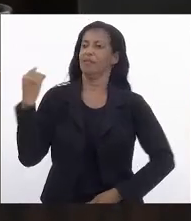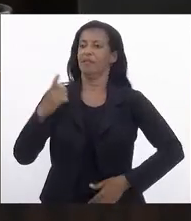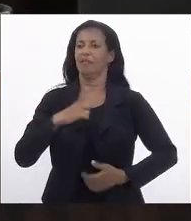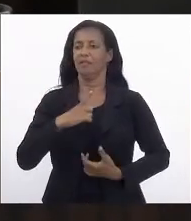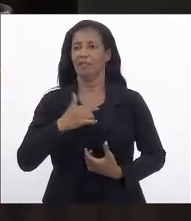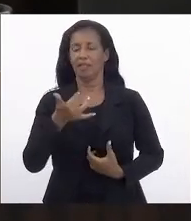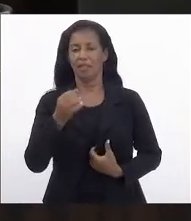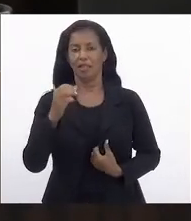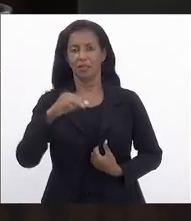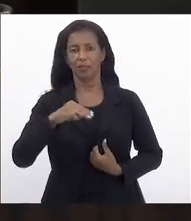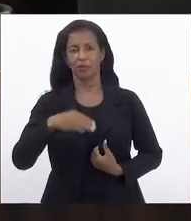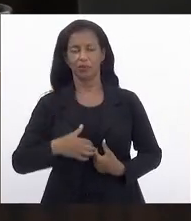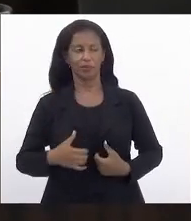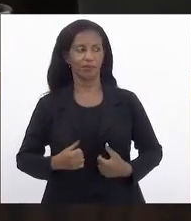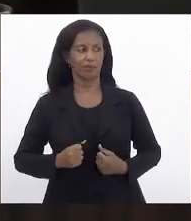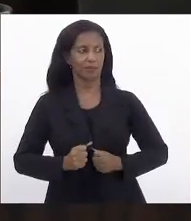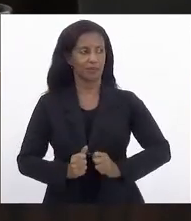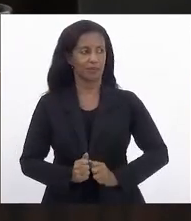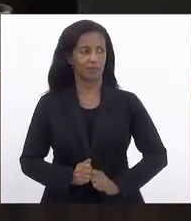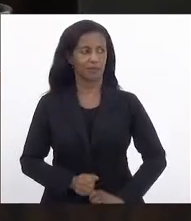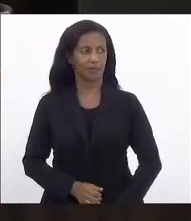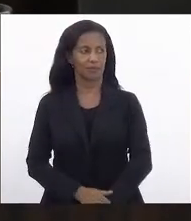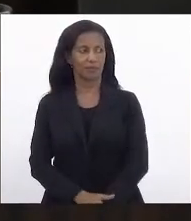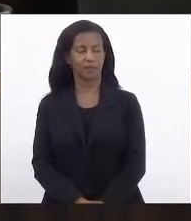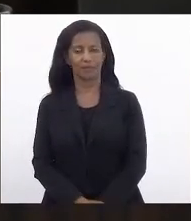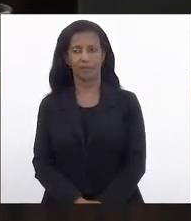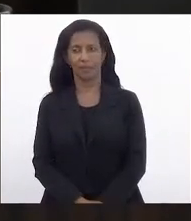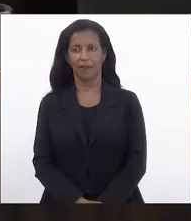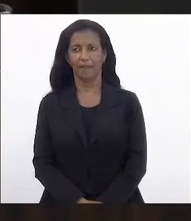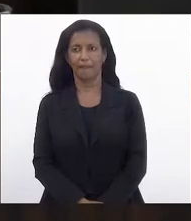Excelência dispõe de 10 minutos no tempo regimental